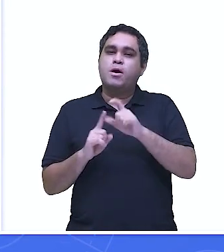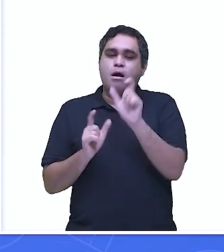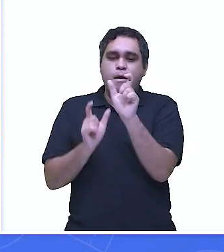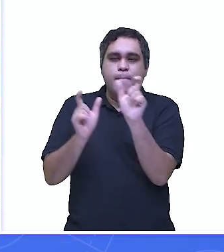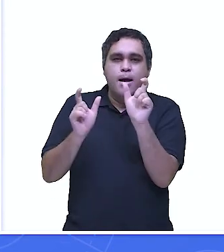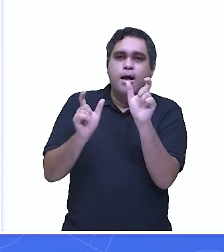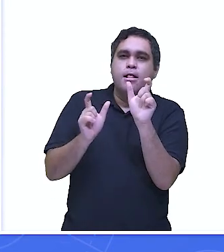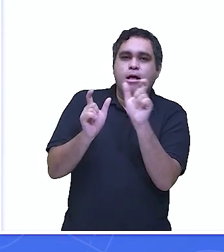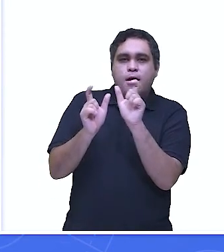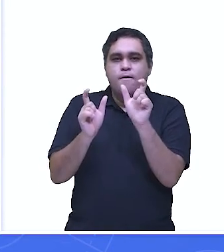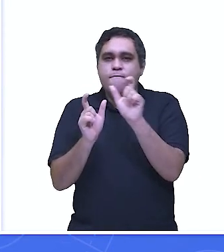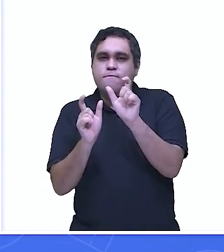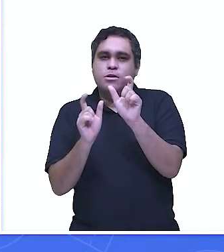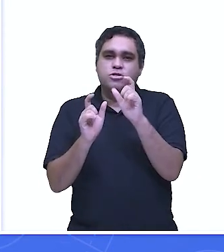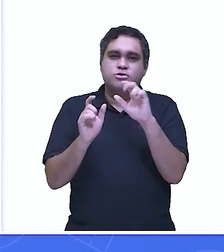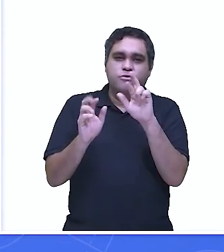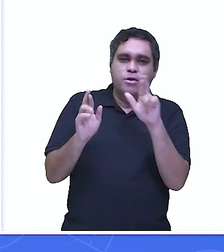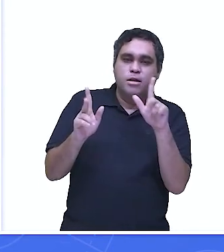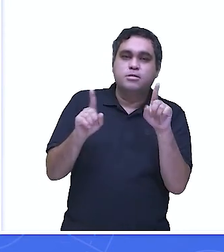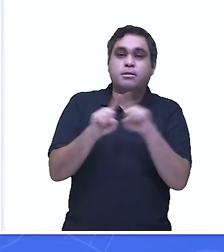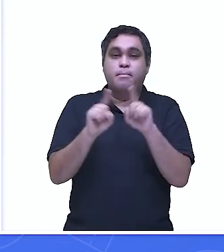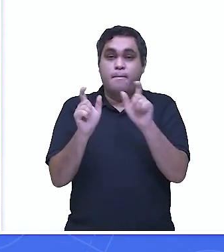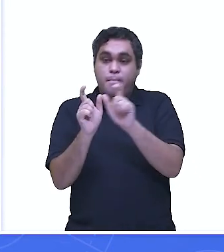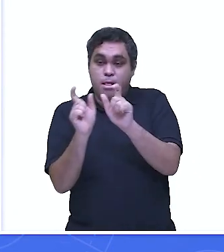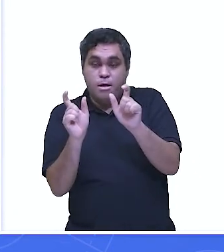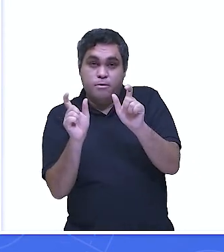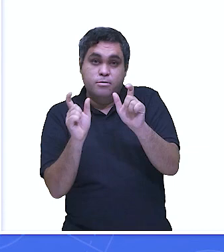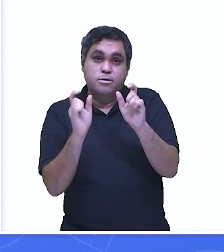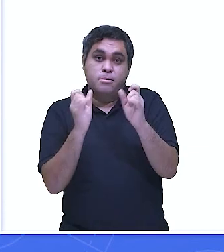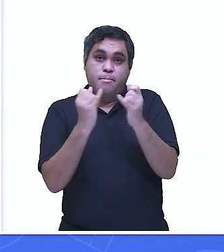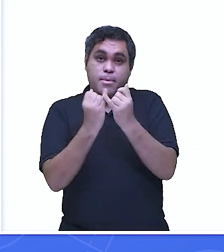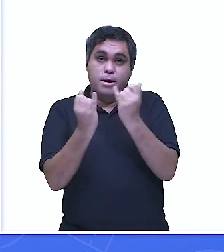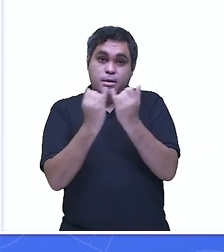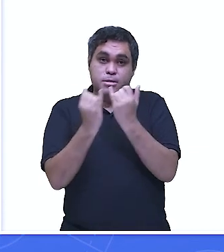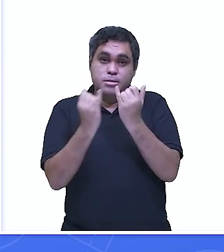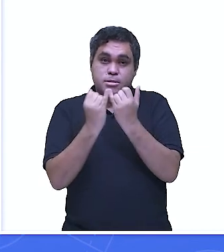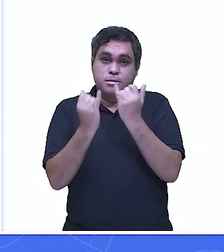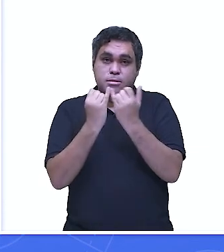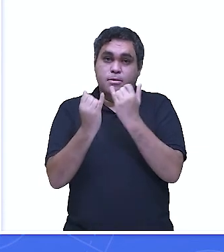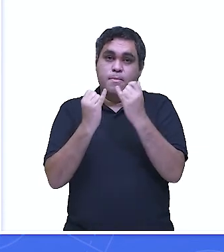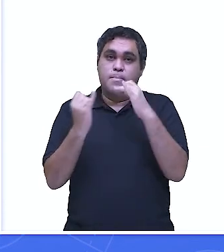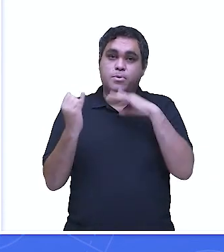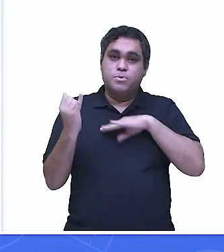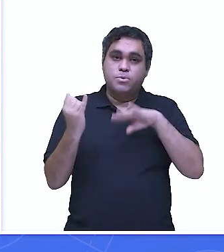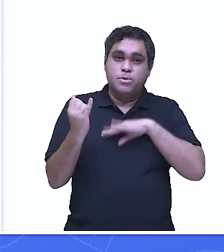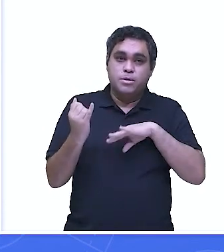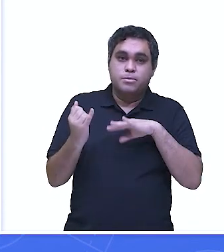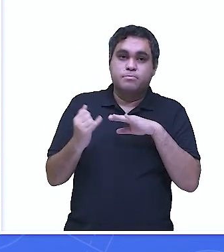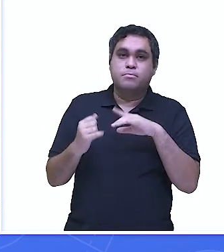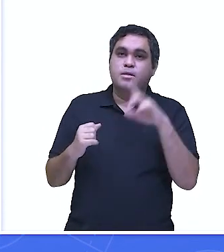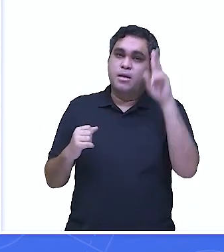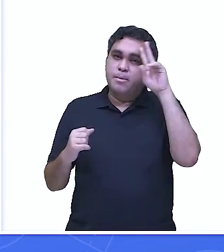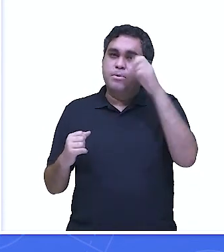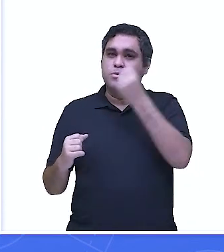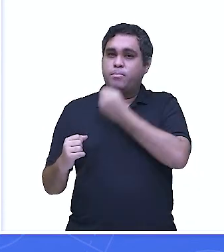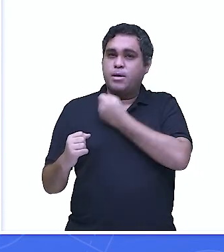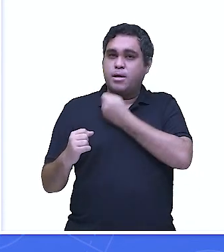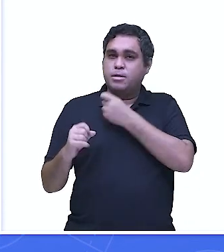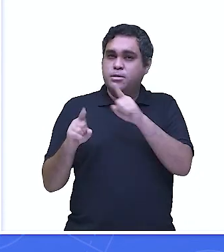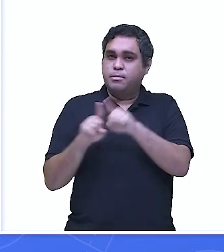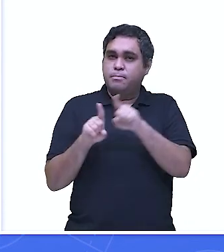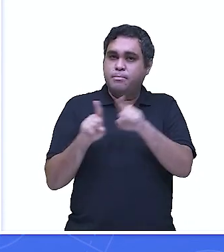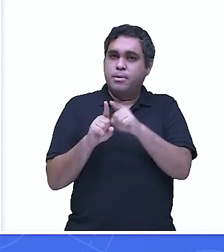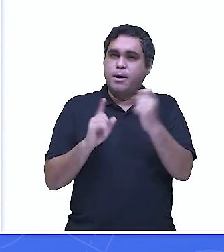palavras cognatas, tá? Aqui, ó, marca tipográfica, que são numerais, lembra dos numerais,